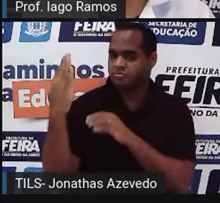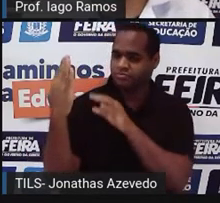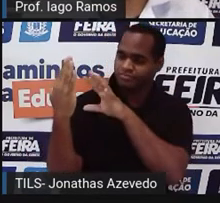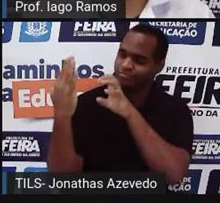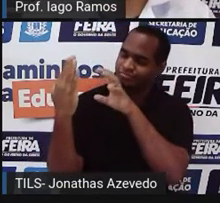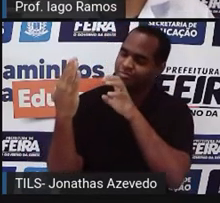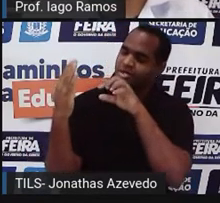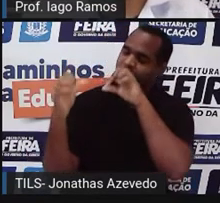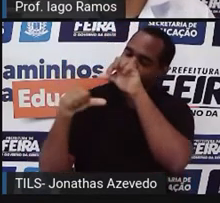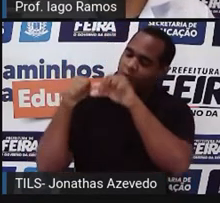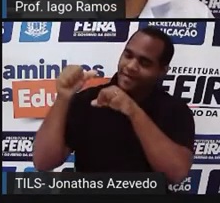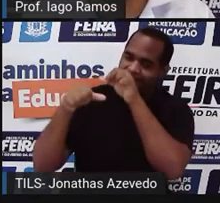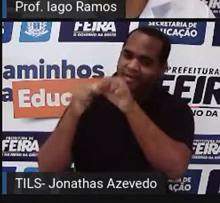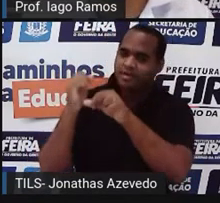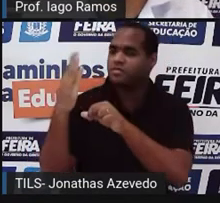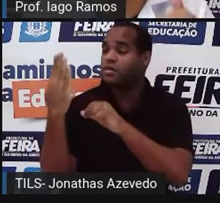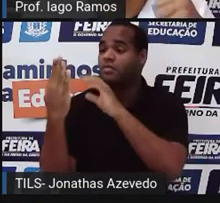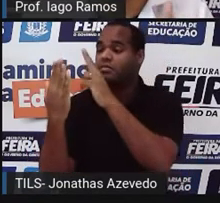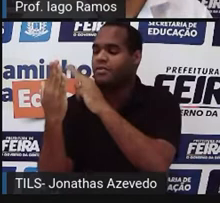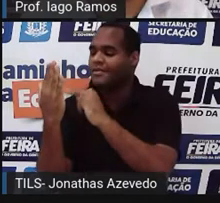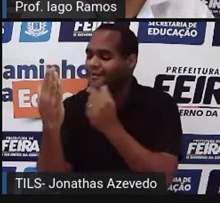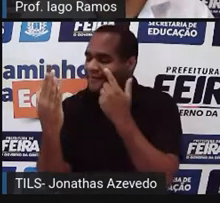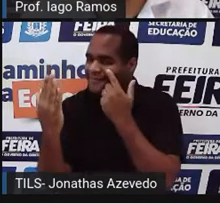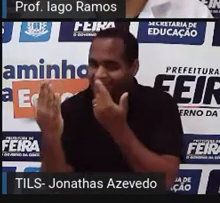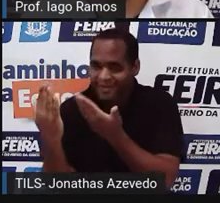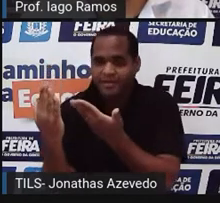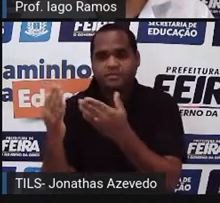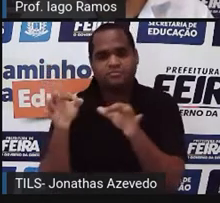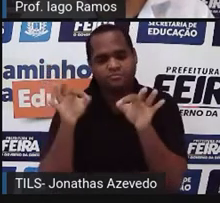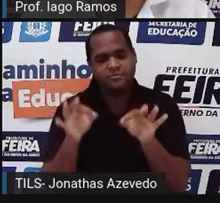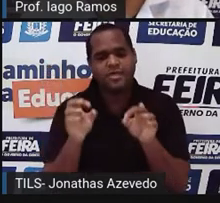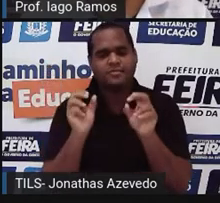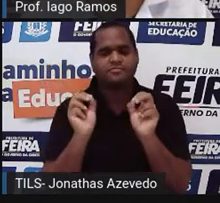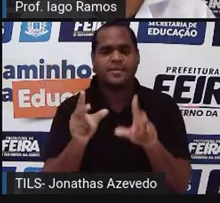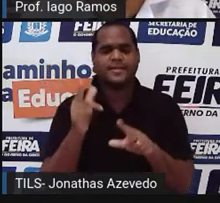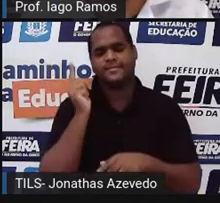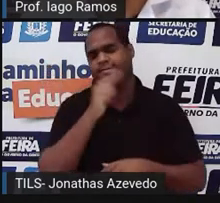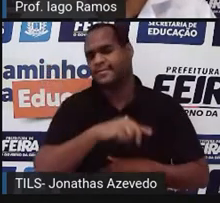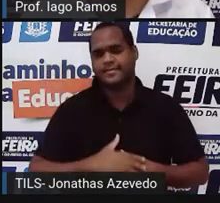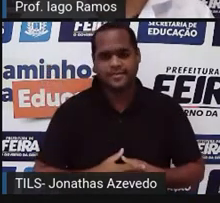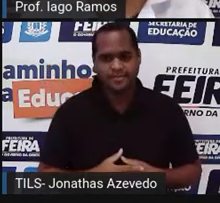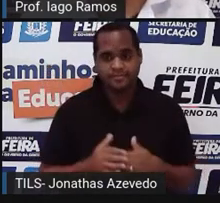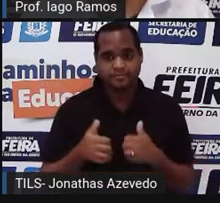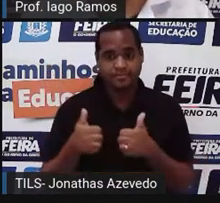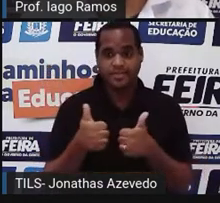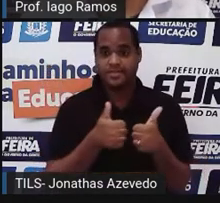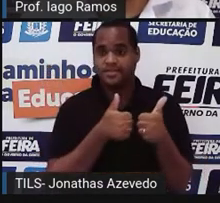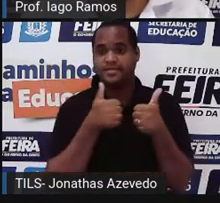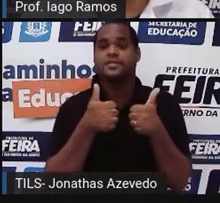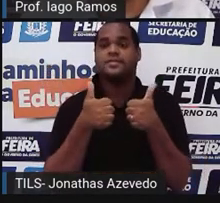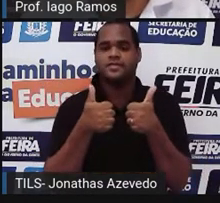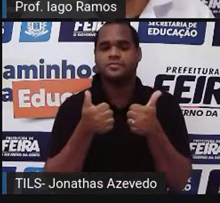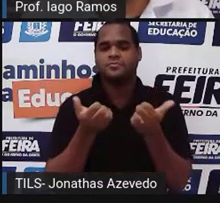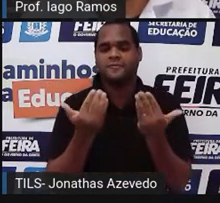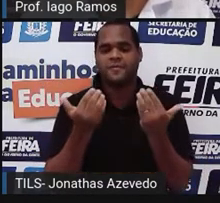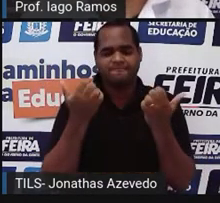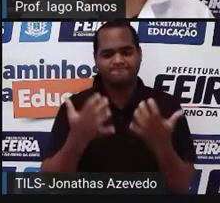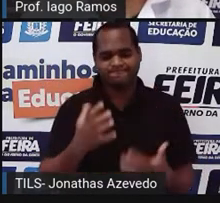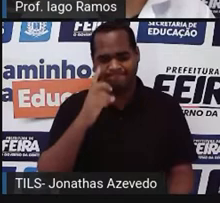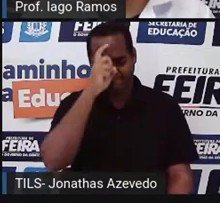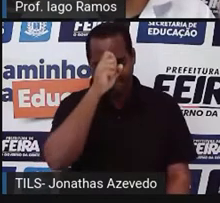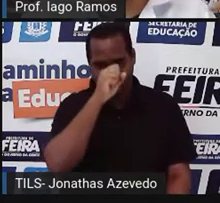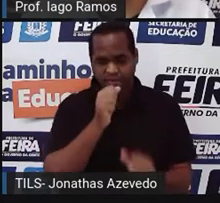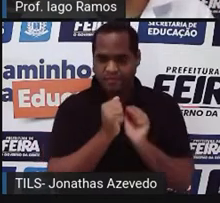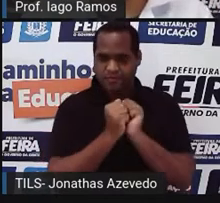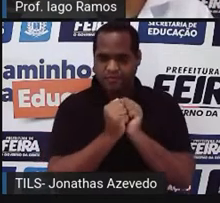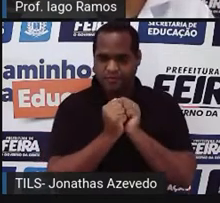essa ideia para fazer com as figuras planas, dá tudo certinho, tá bom? Beleza. Então vamos aprender junto,